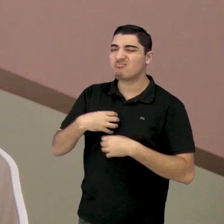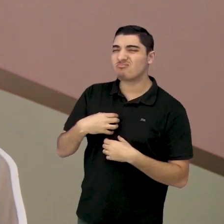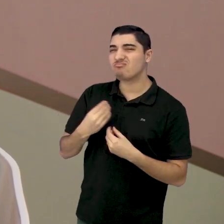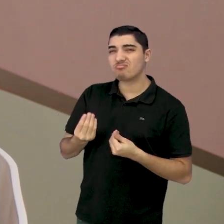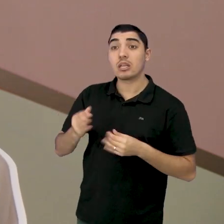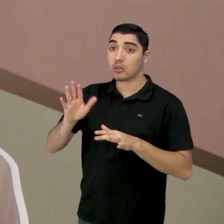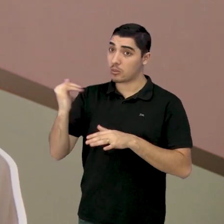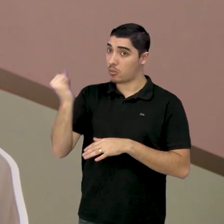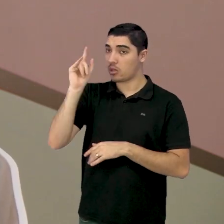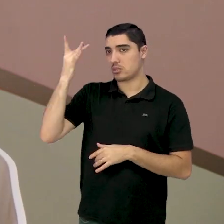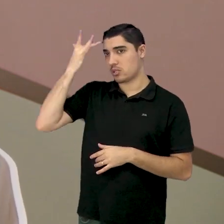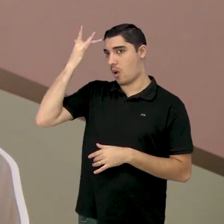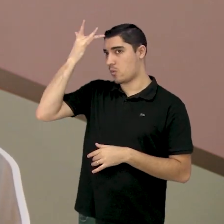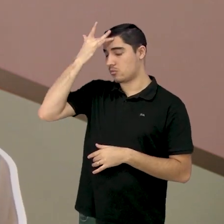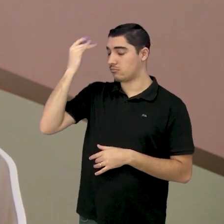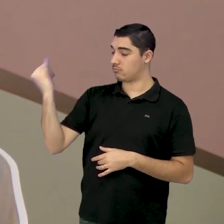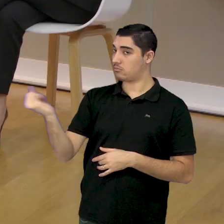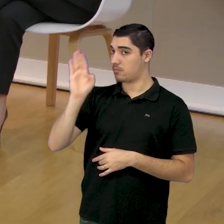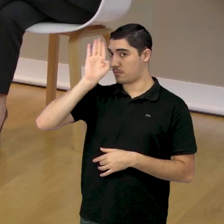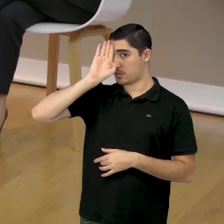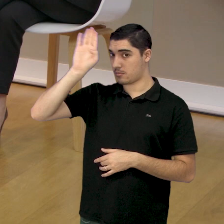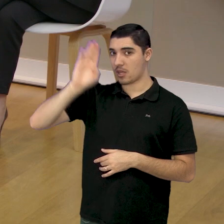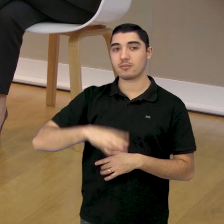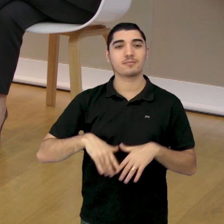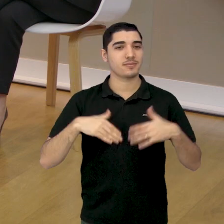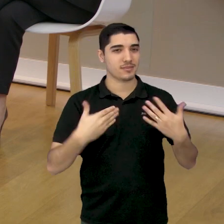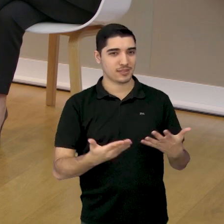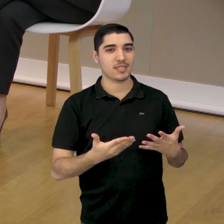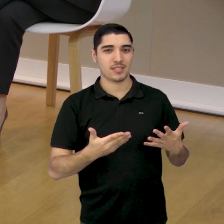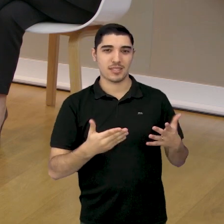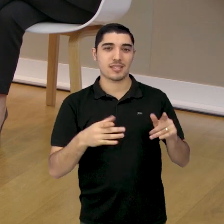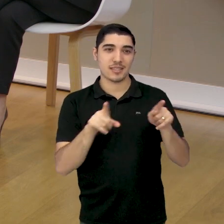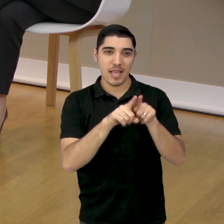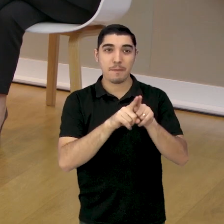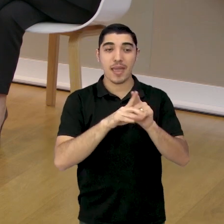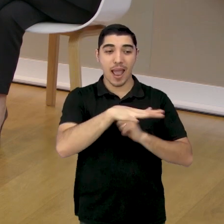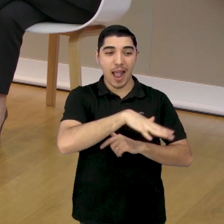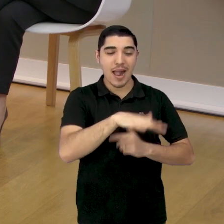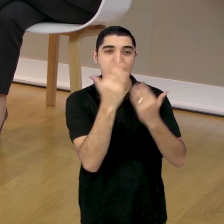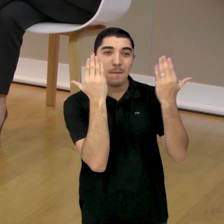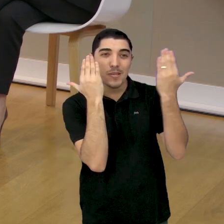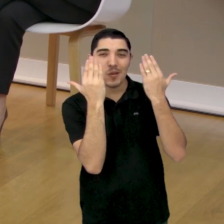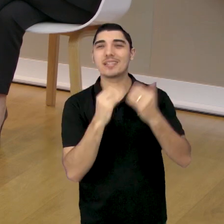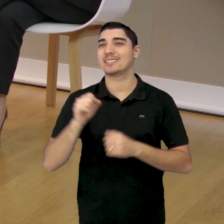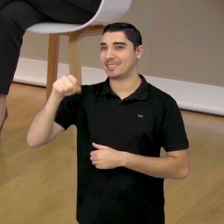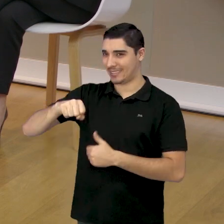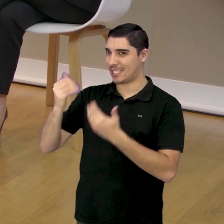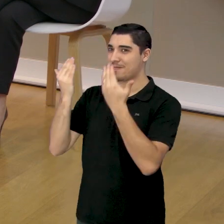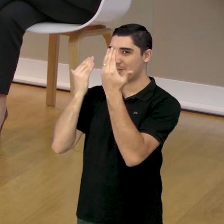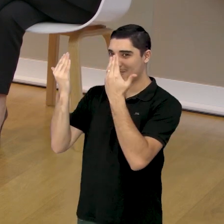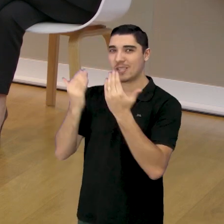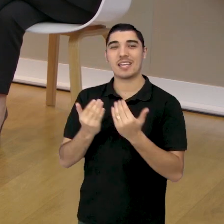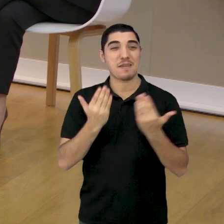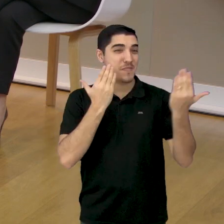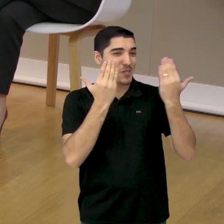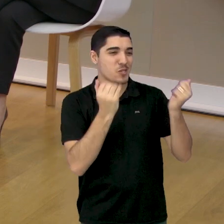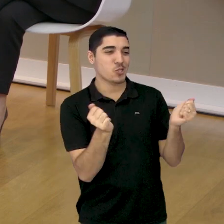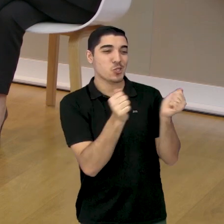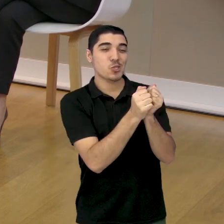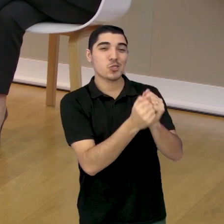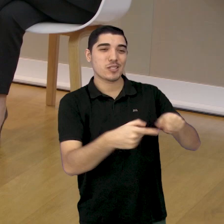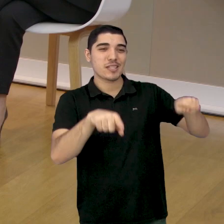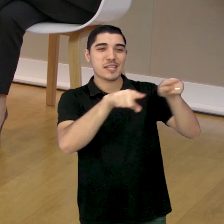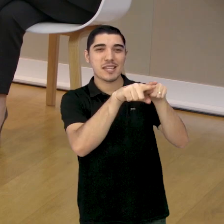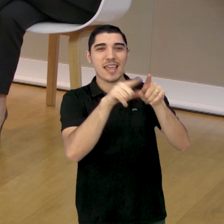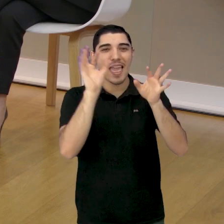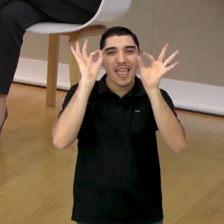bem. Então é importante a saúde mental em primeiro lugar. Aí entra a médica, a parte da psicologia. Parte da psicologia. Isso é junto muito com a importante. estética e fica